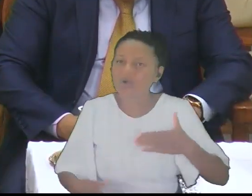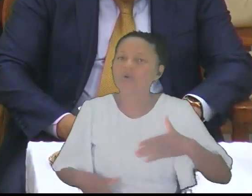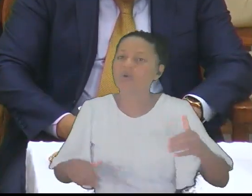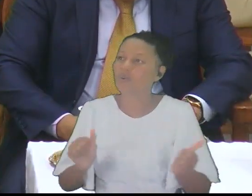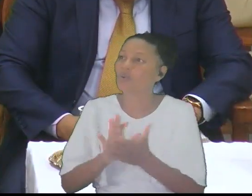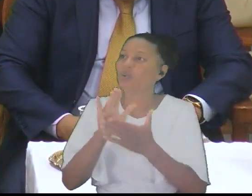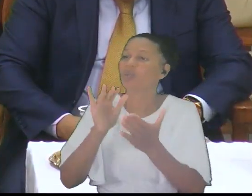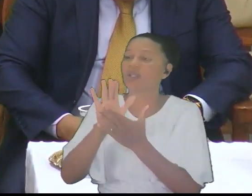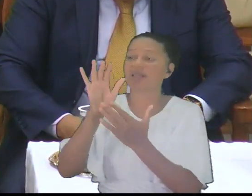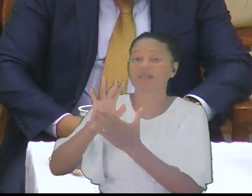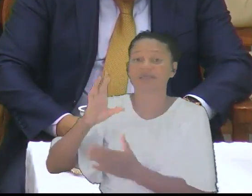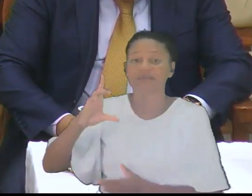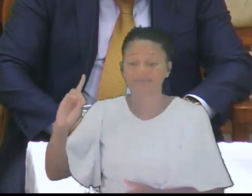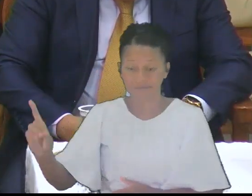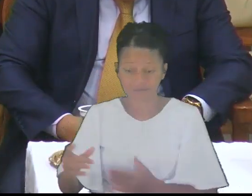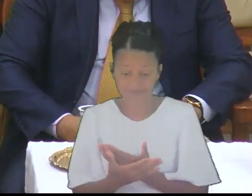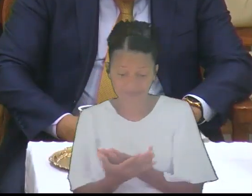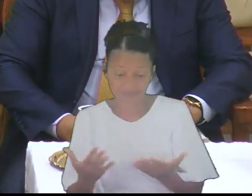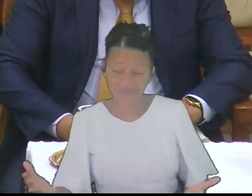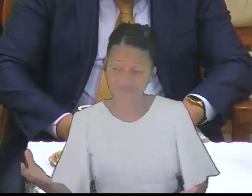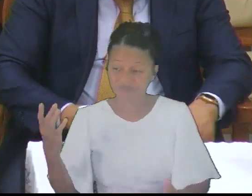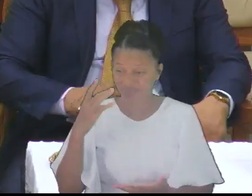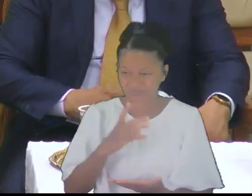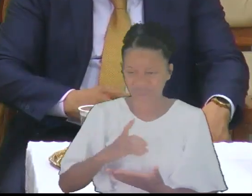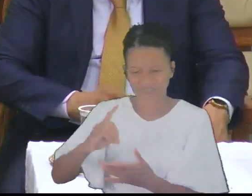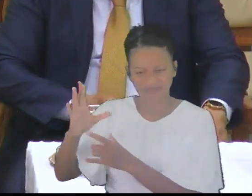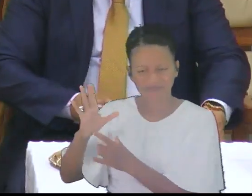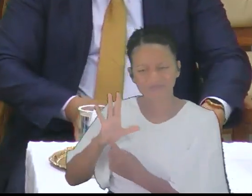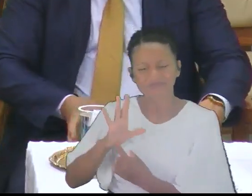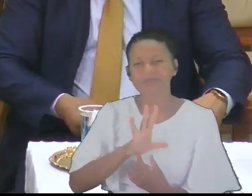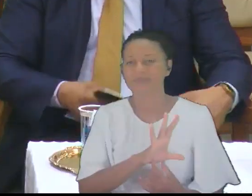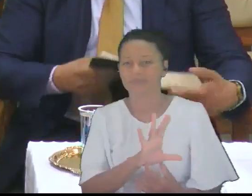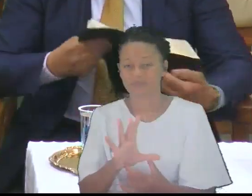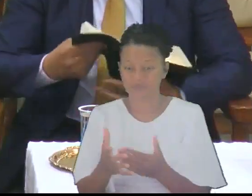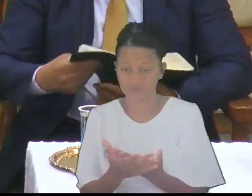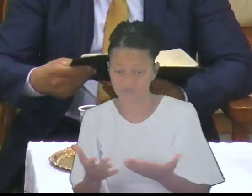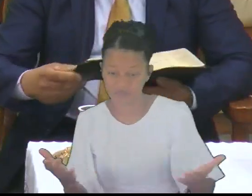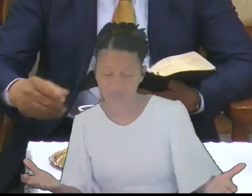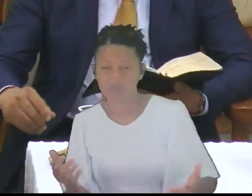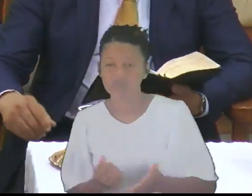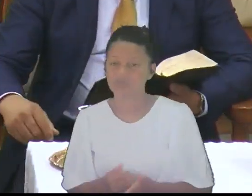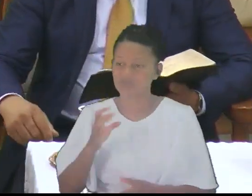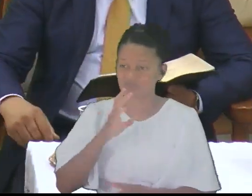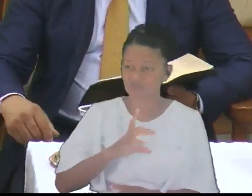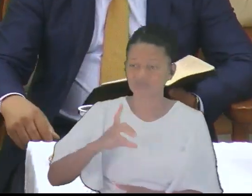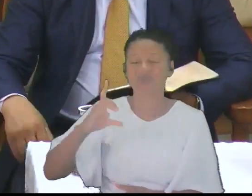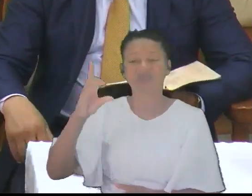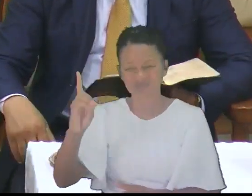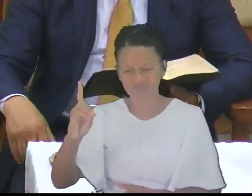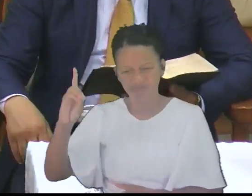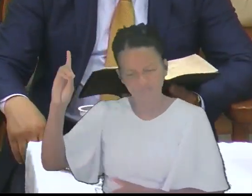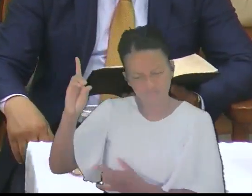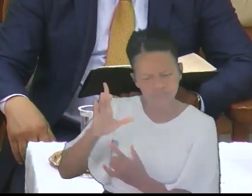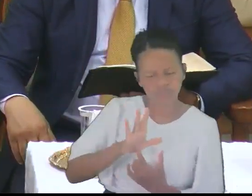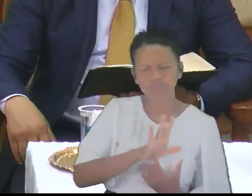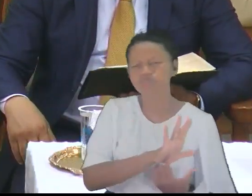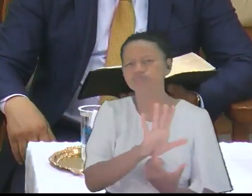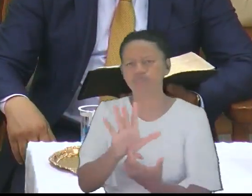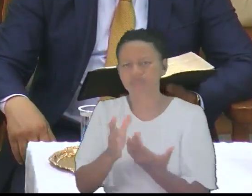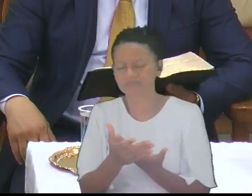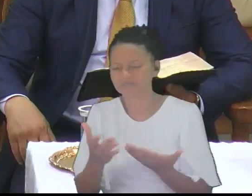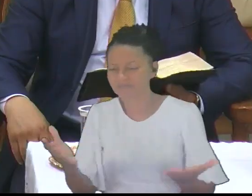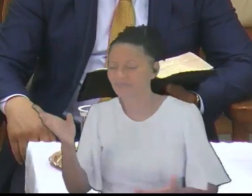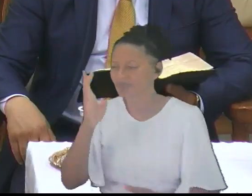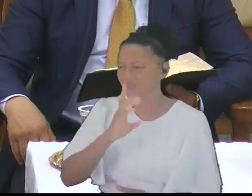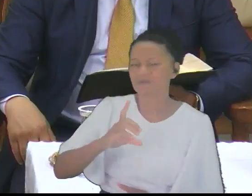seja Deus. E para que aquele Deus se manifestasse, e para que aquele Deus se aparecesse, e para que